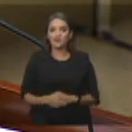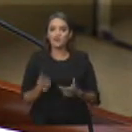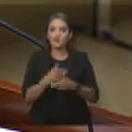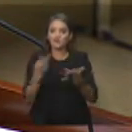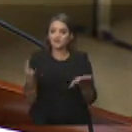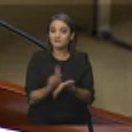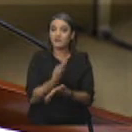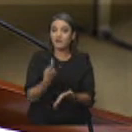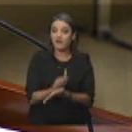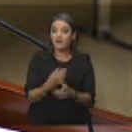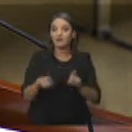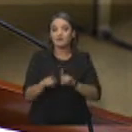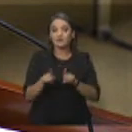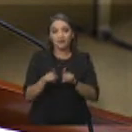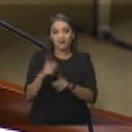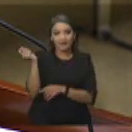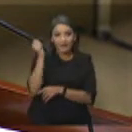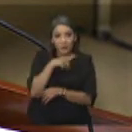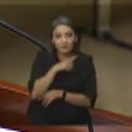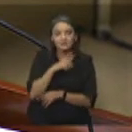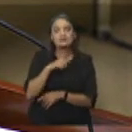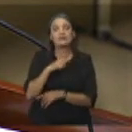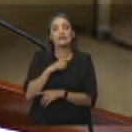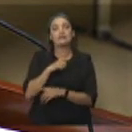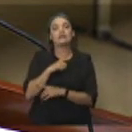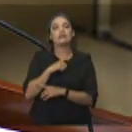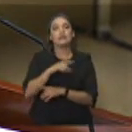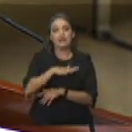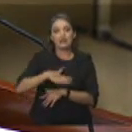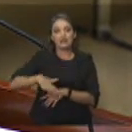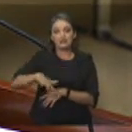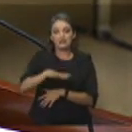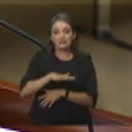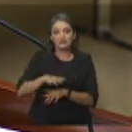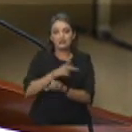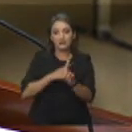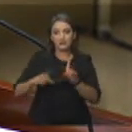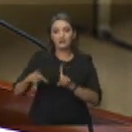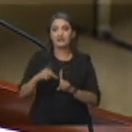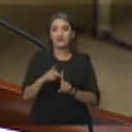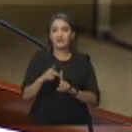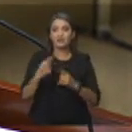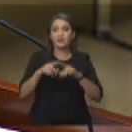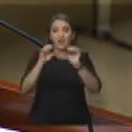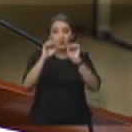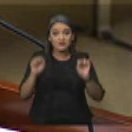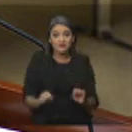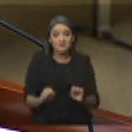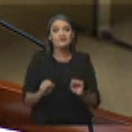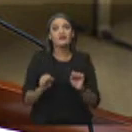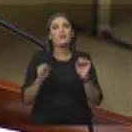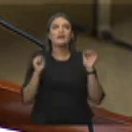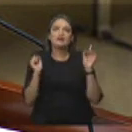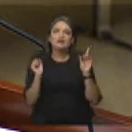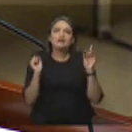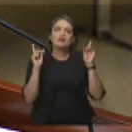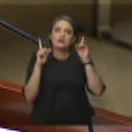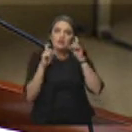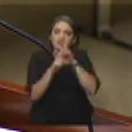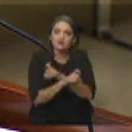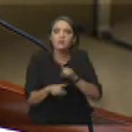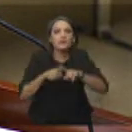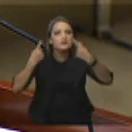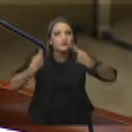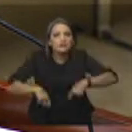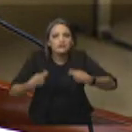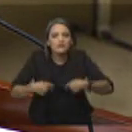irregularidades e fraudes no sistema previdenciário público. Um sistema de conferência custoso, mas necessário à rigidez de